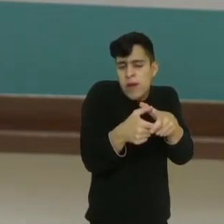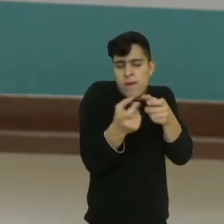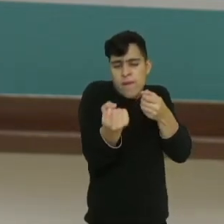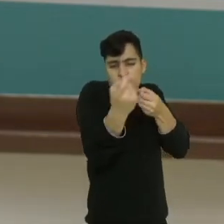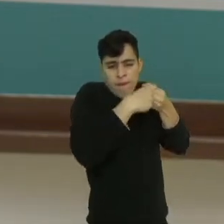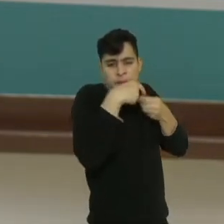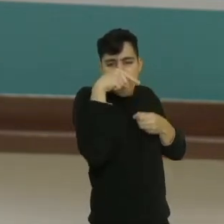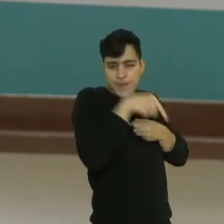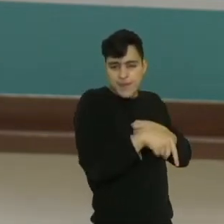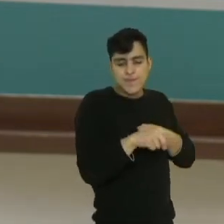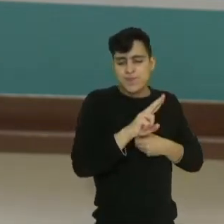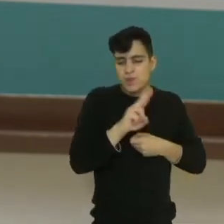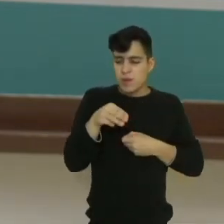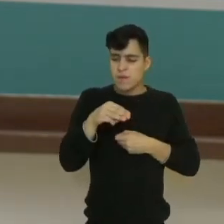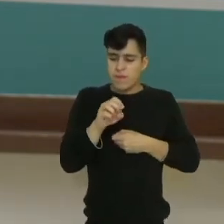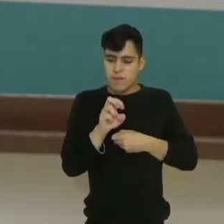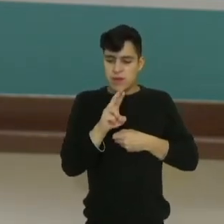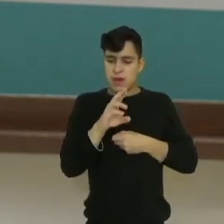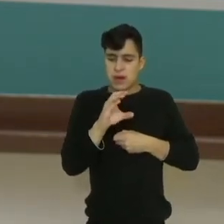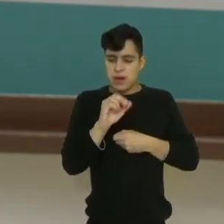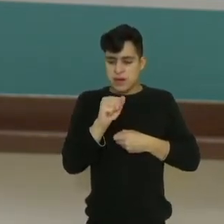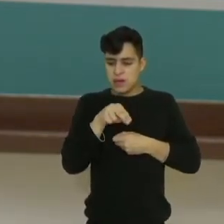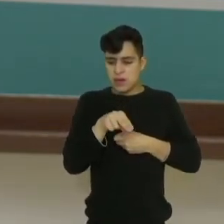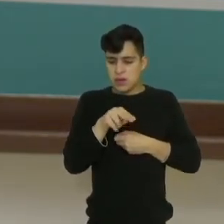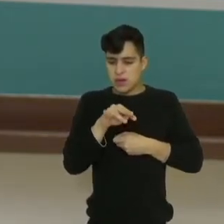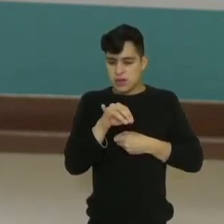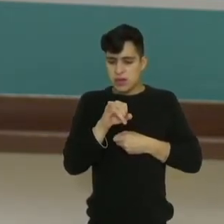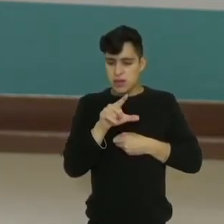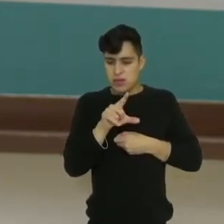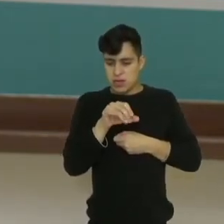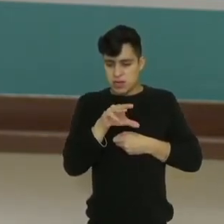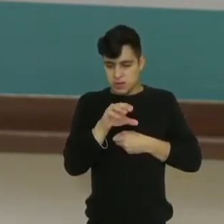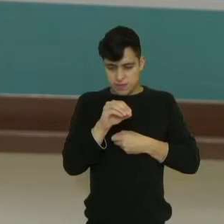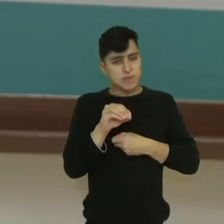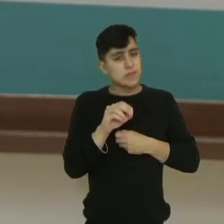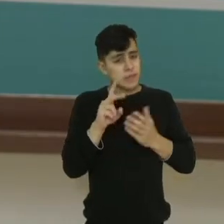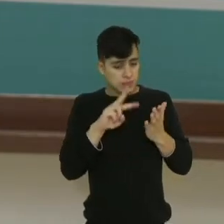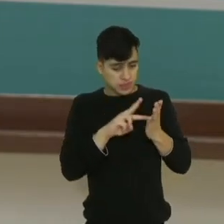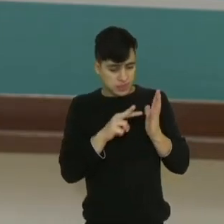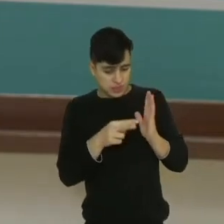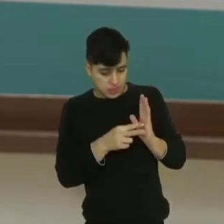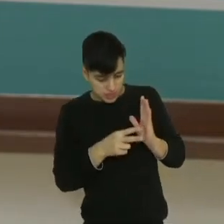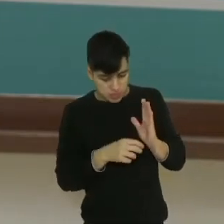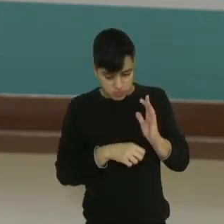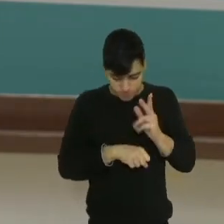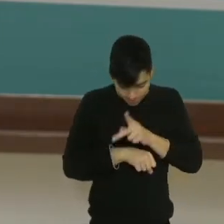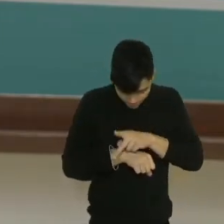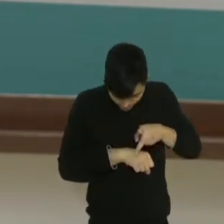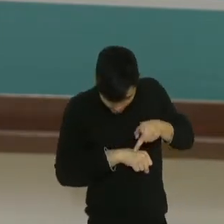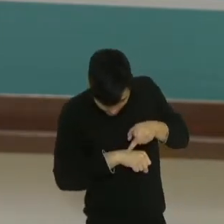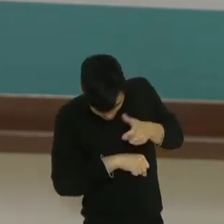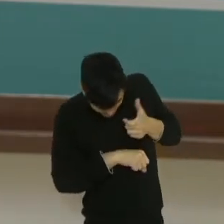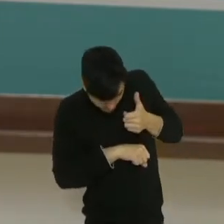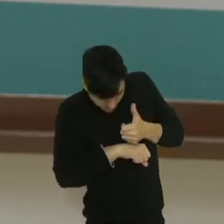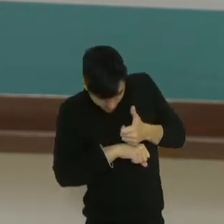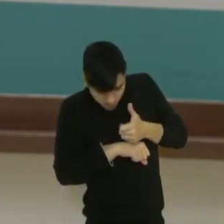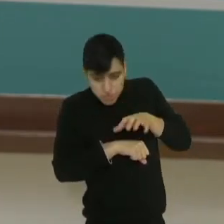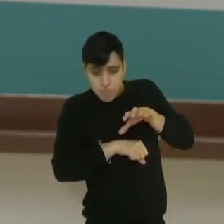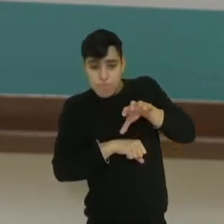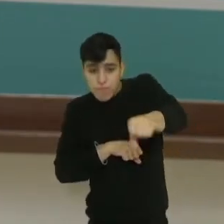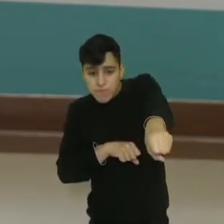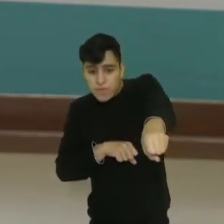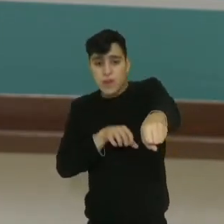de mercantilismo. Então, esse processo de mercantilismo é literalmente esse domínio do que produzir, do